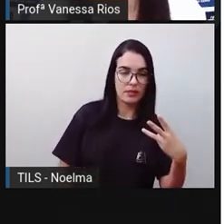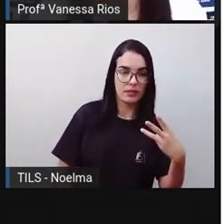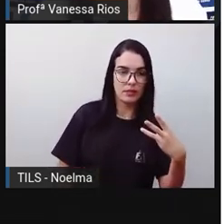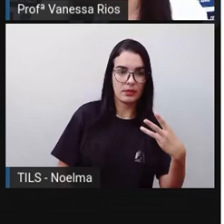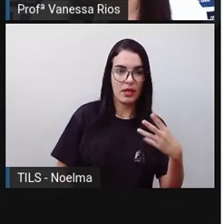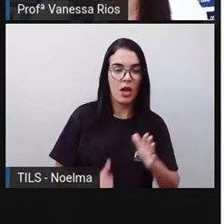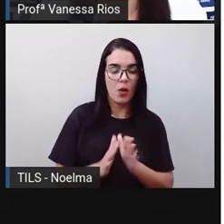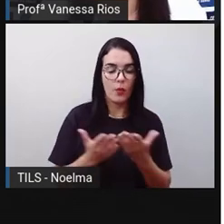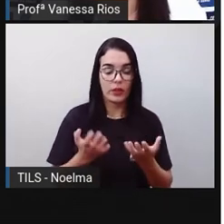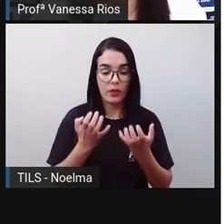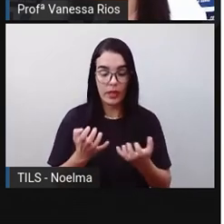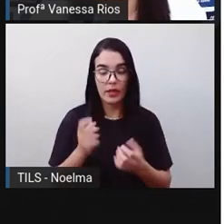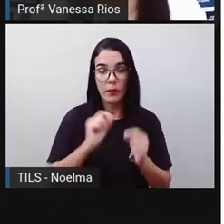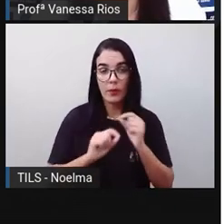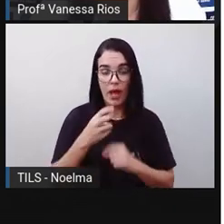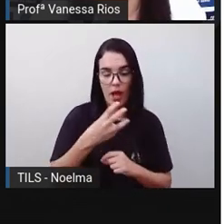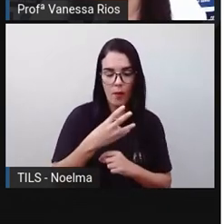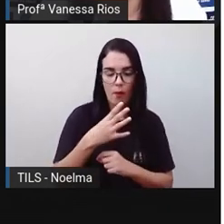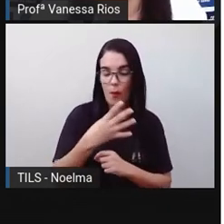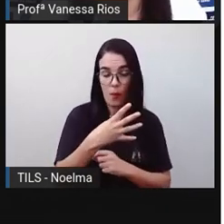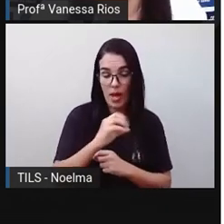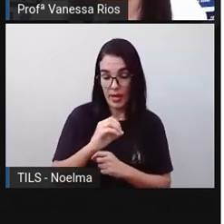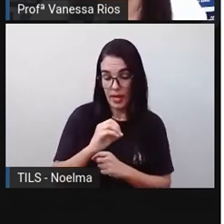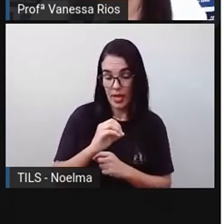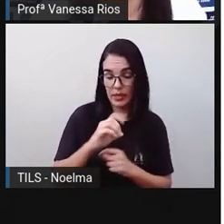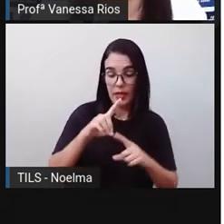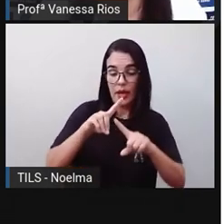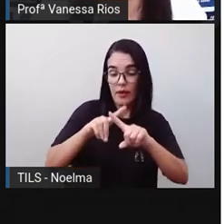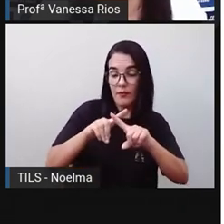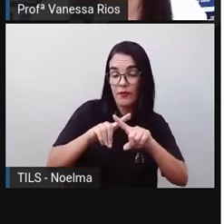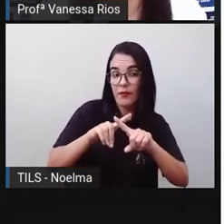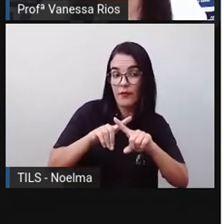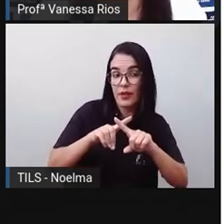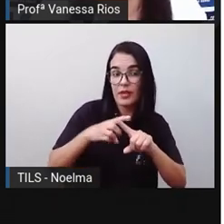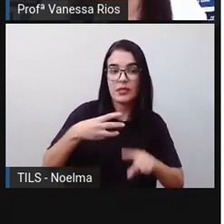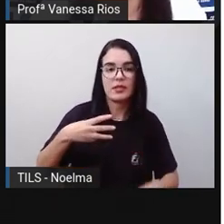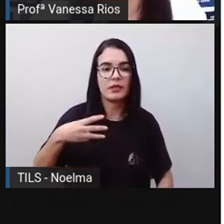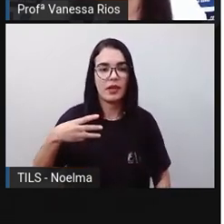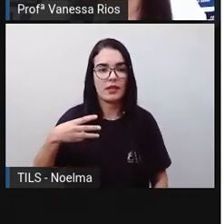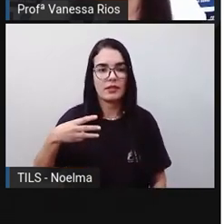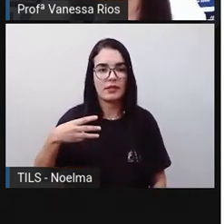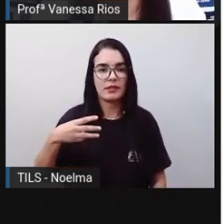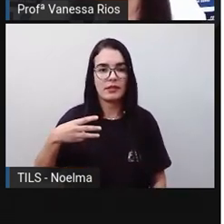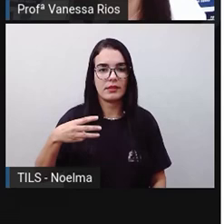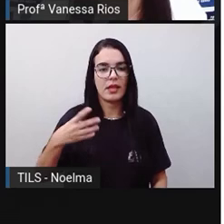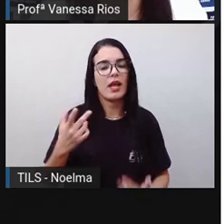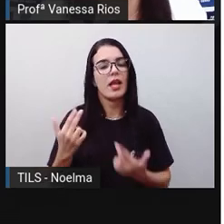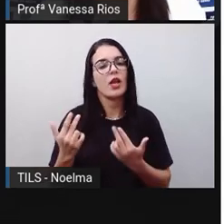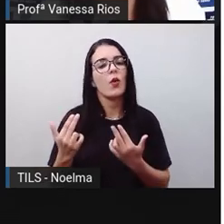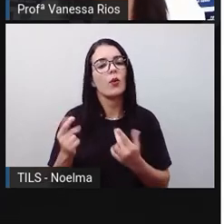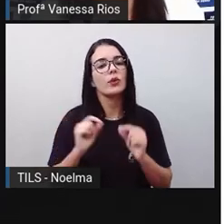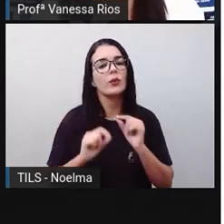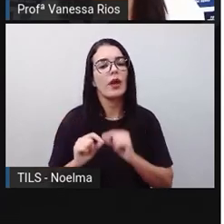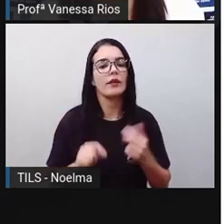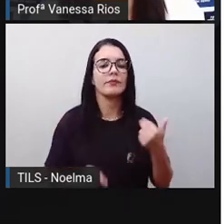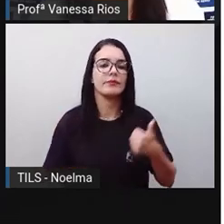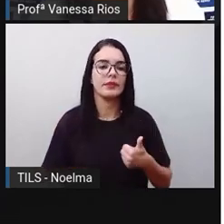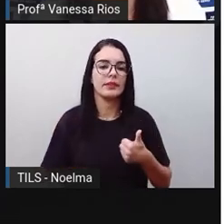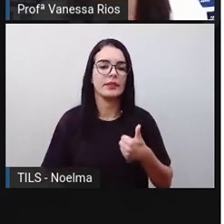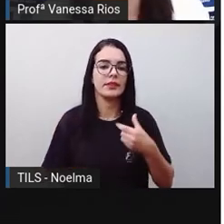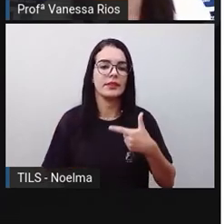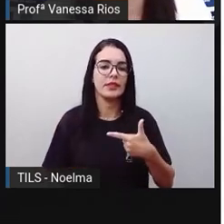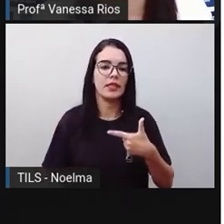Quando eu quero saber aqui 40%, então eu vou multiplicar 40 vezes 3. E aí eu já encontro, então, o